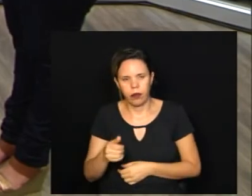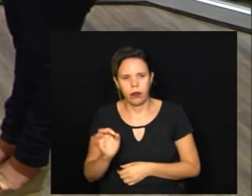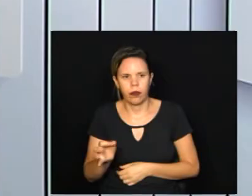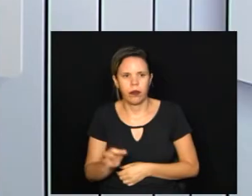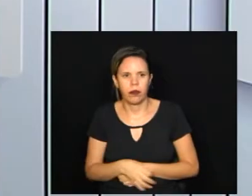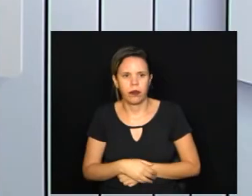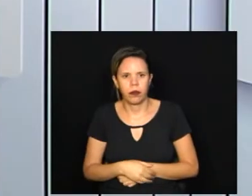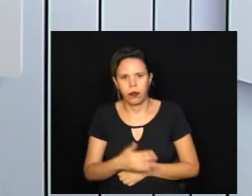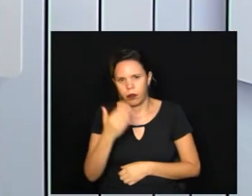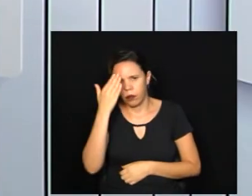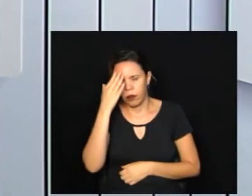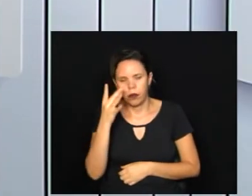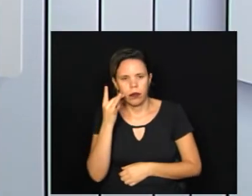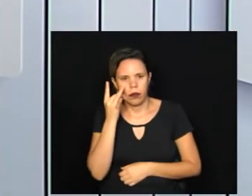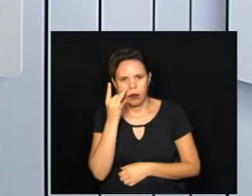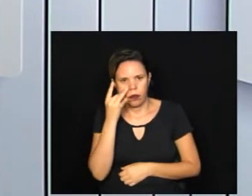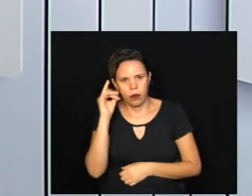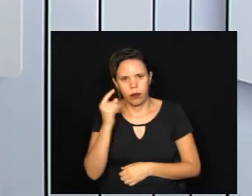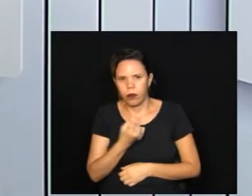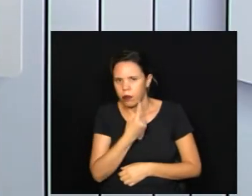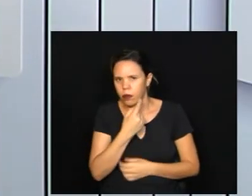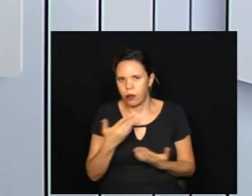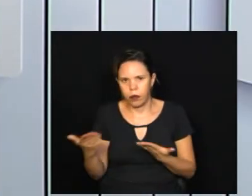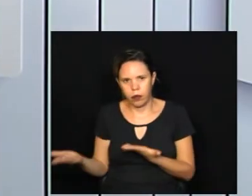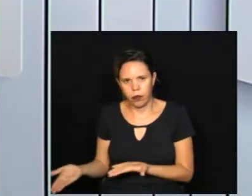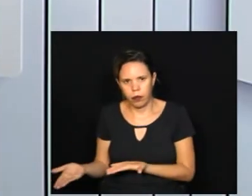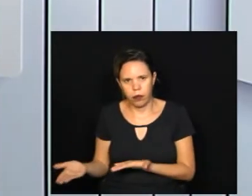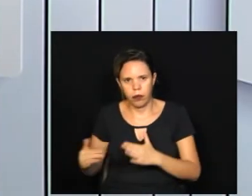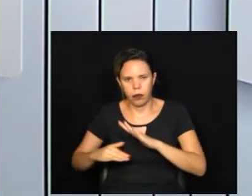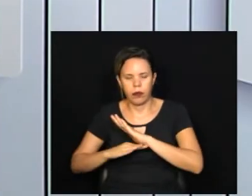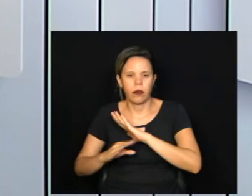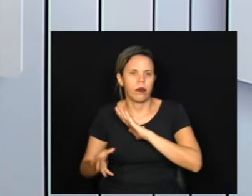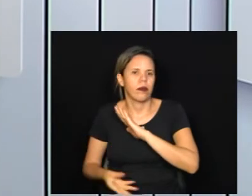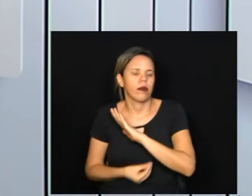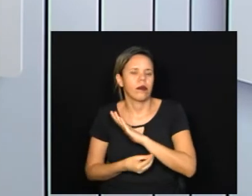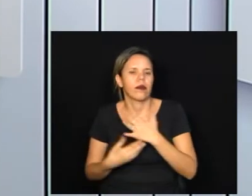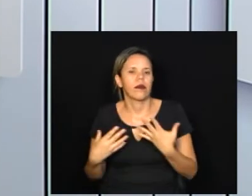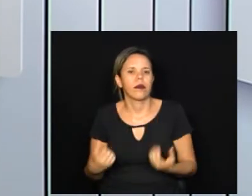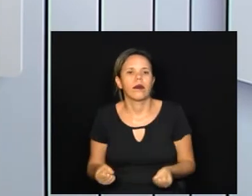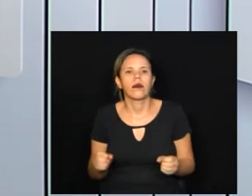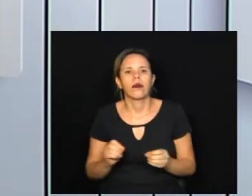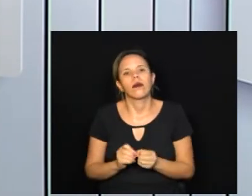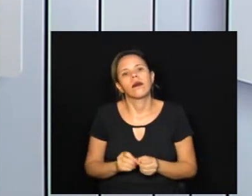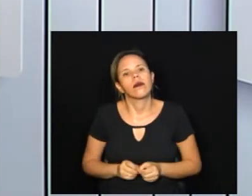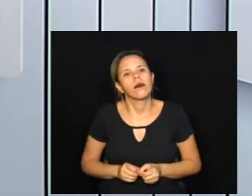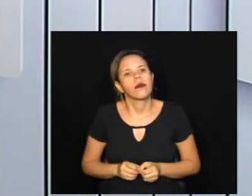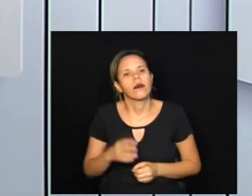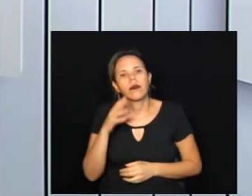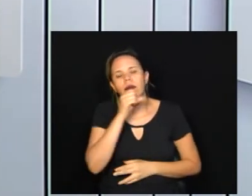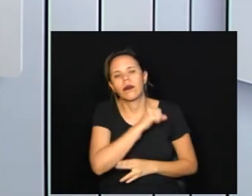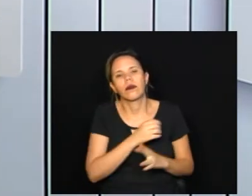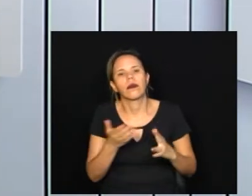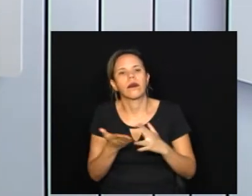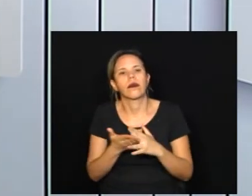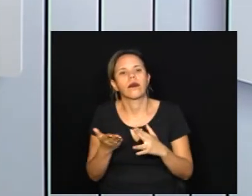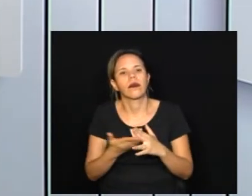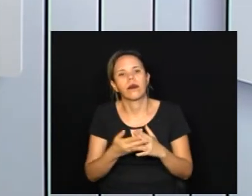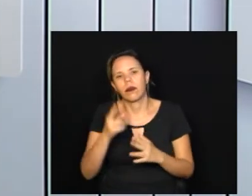certo. Então, agradeço a presença da Mirna Abreu aqui no Câmara Total. Nós vamos fazer o seguinte, rápido